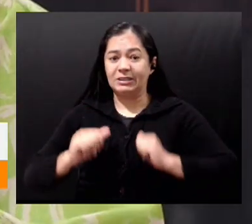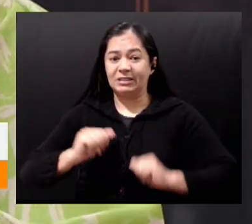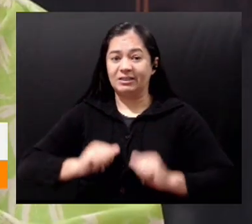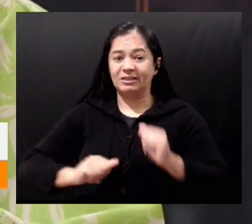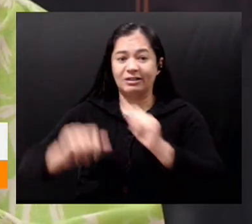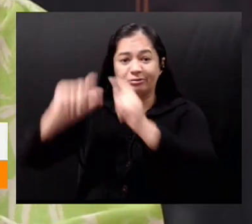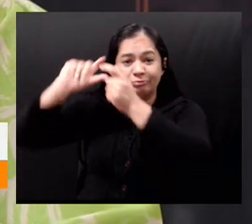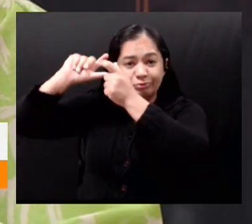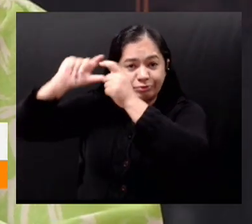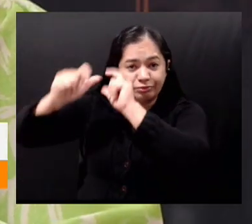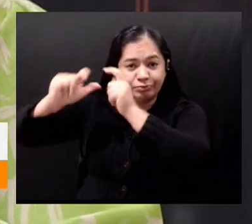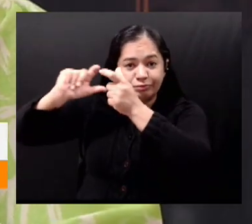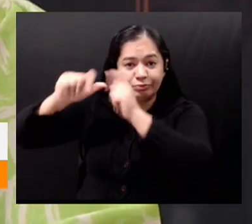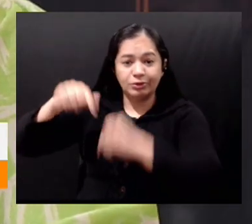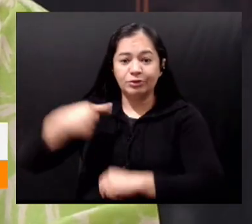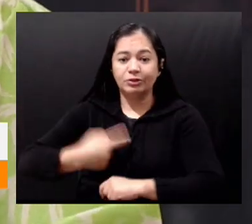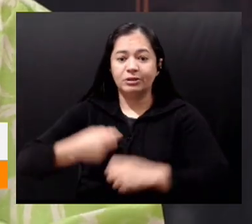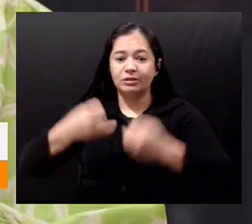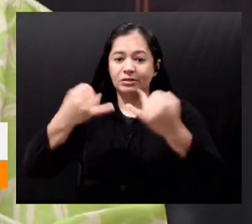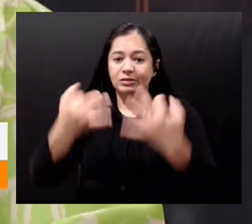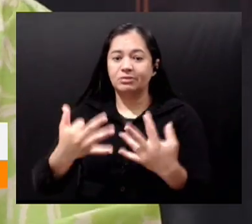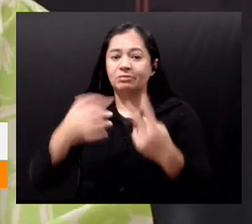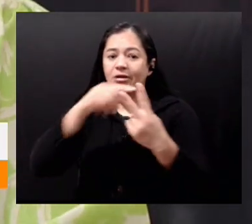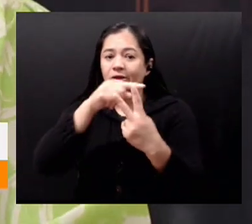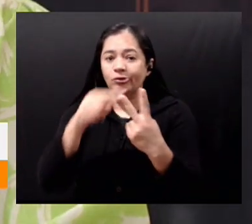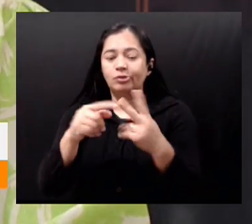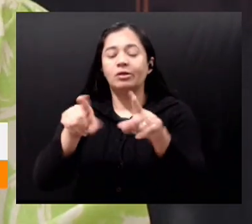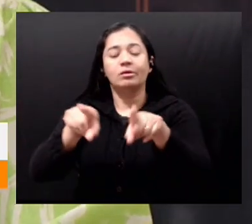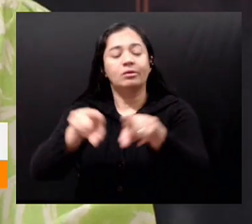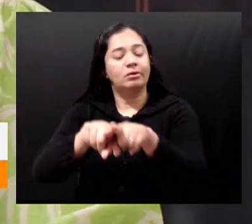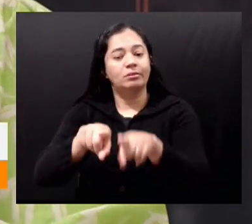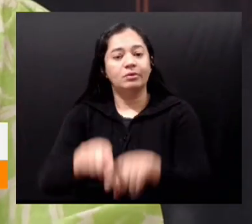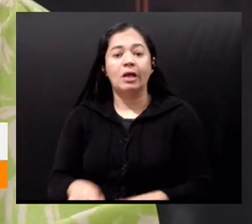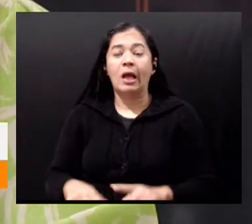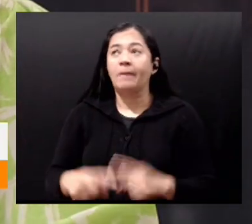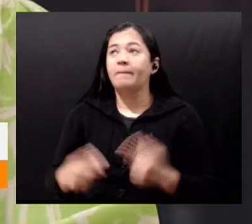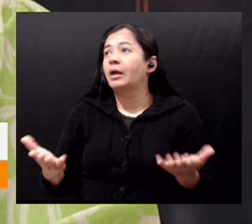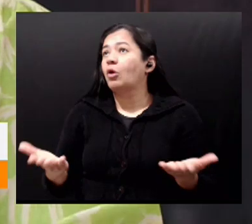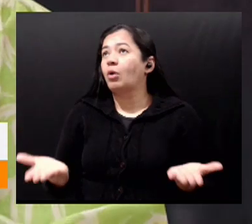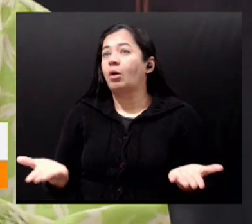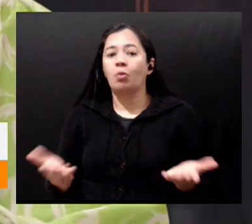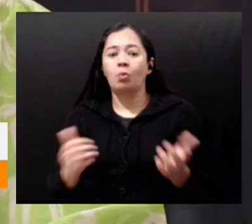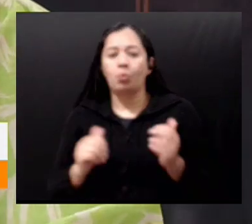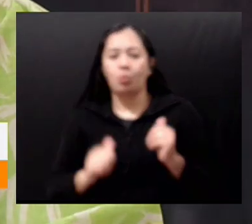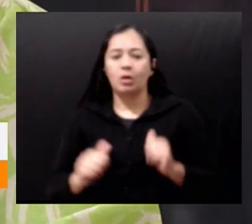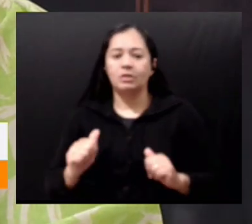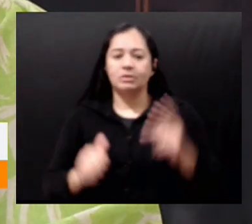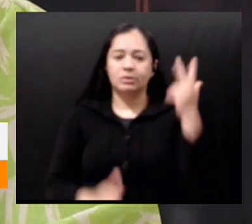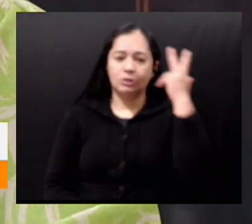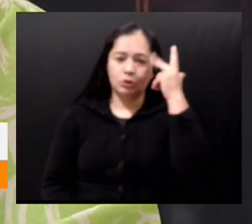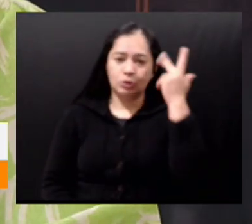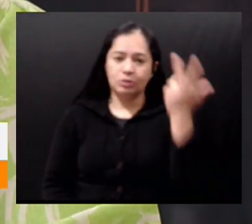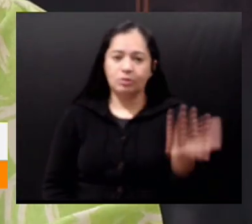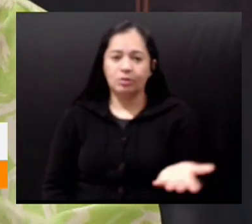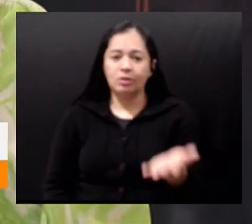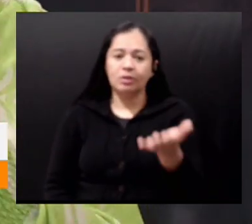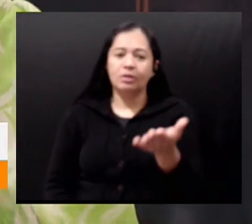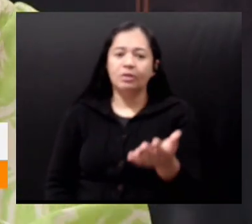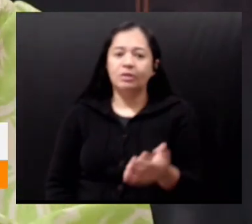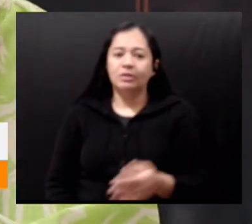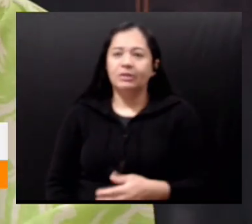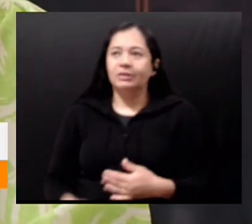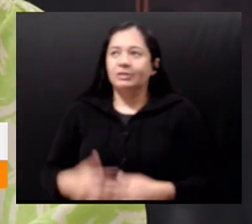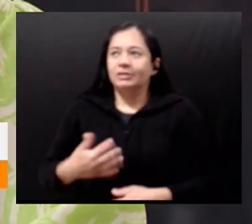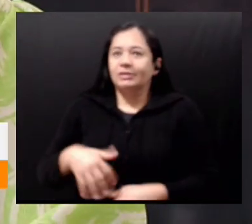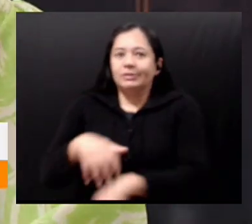poder falar sobre esses transtornos também. Ah, mas qual que é a ansiedade natural? Uhum. Aquela que dá um friozinho na barriga, porque